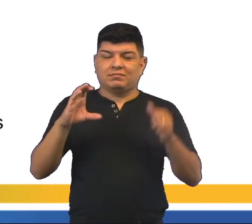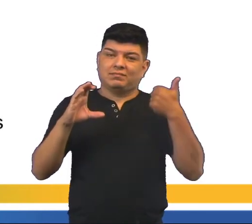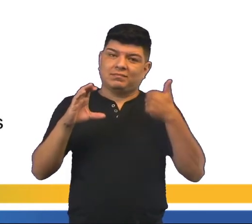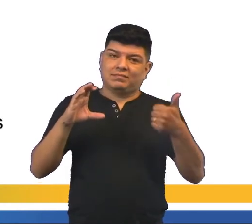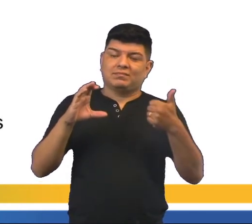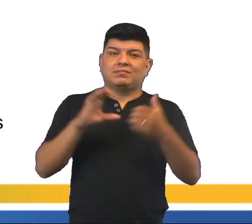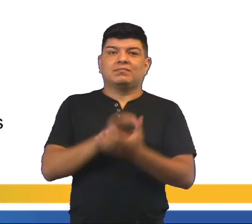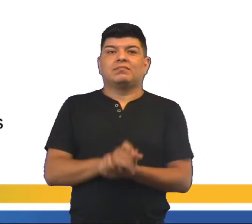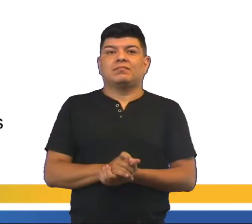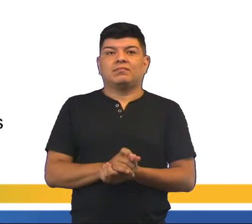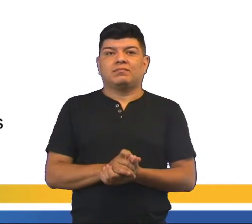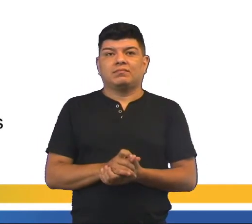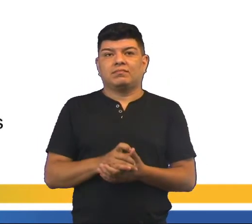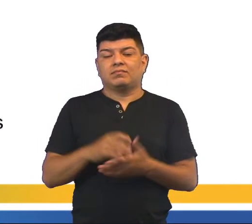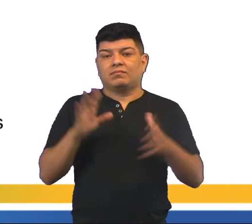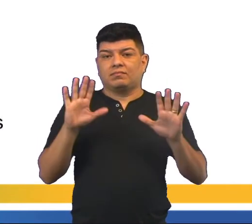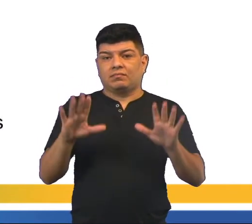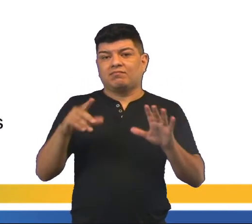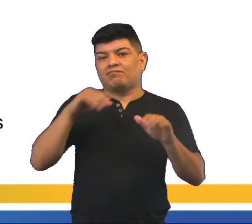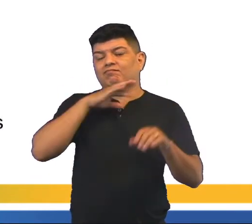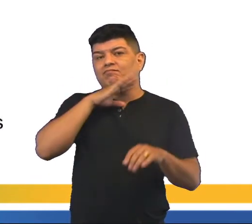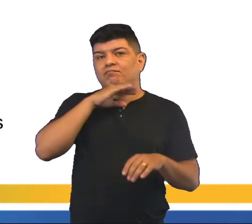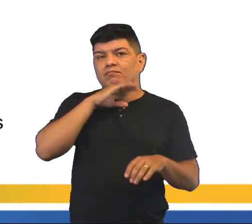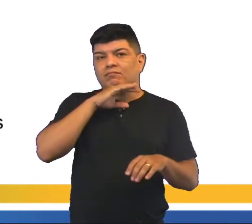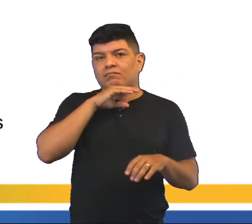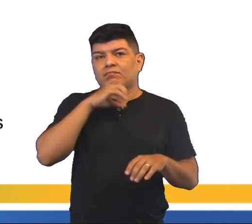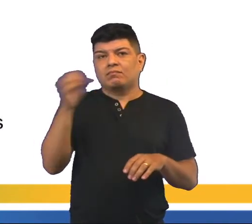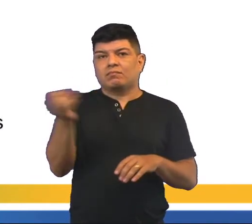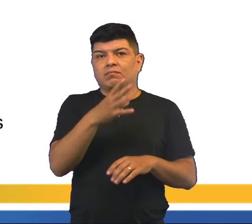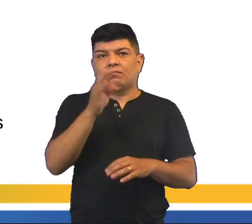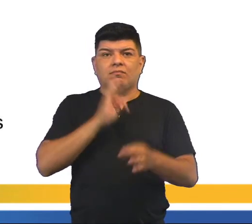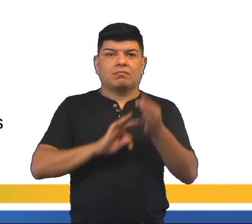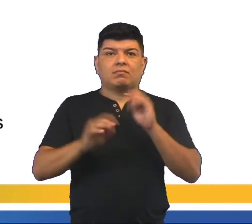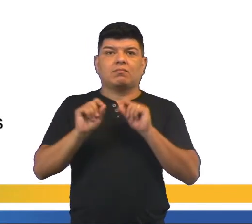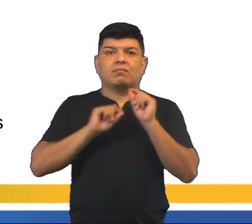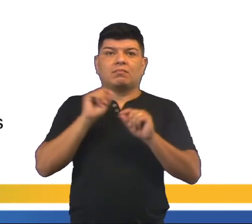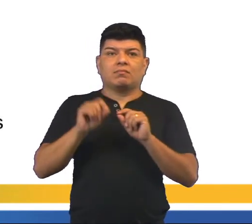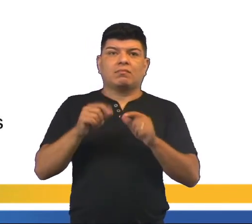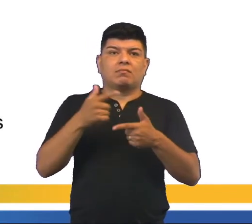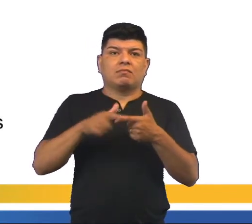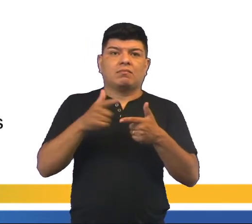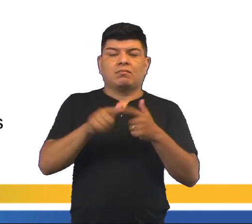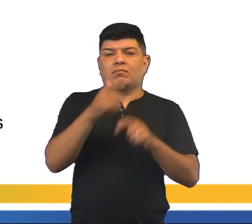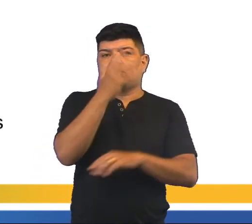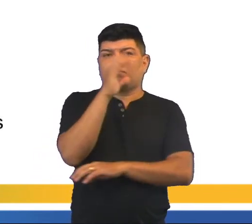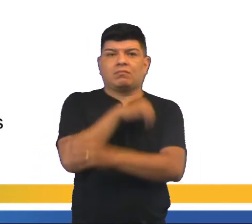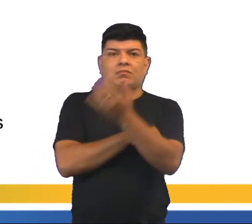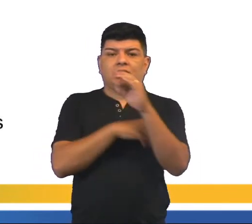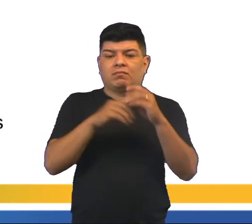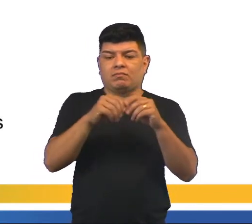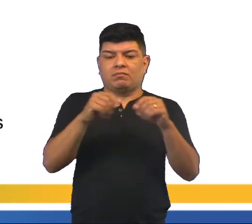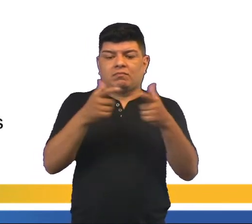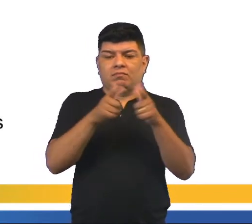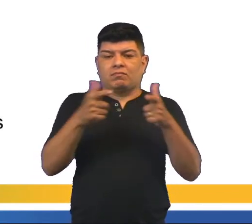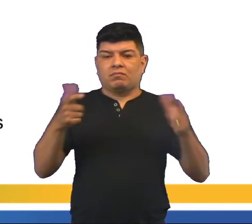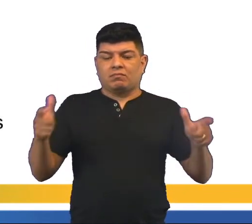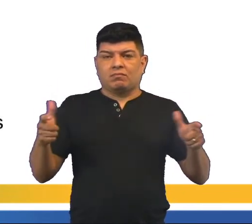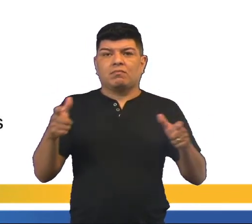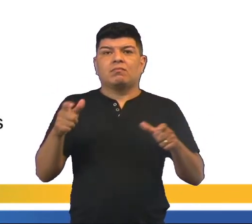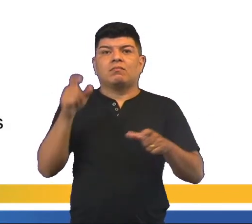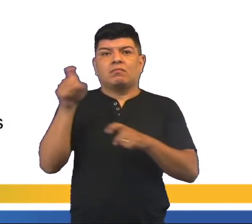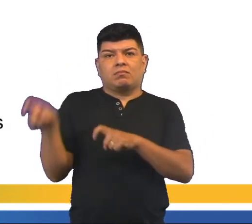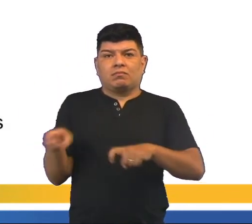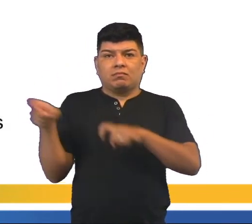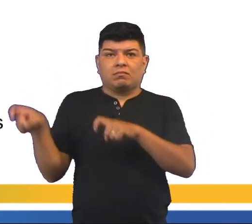né? Dentre os aspectos negativos da modernização no campo, podemos citar impactos ambientais e no solo, aumento do êxodo